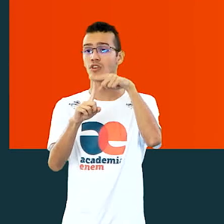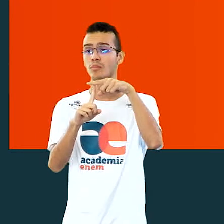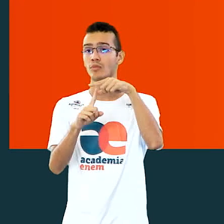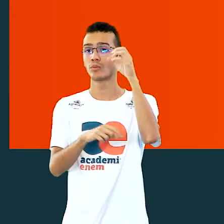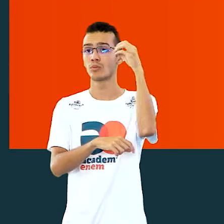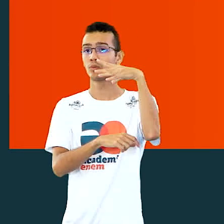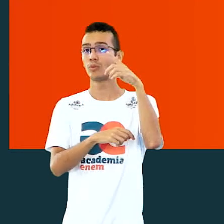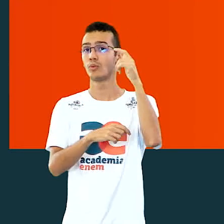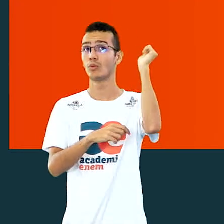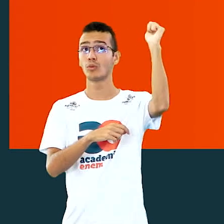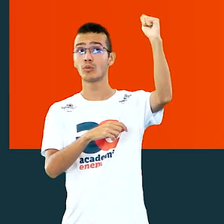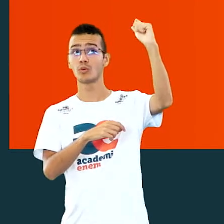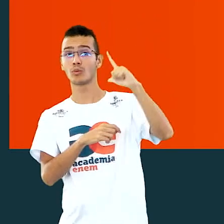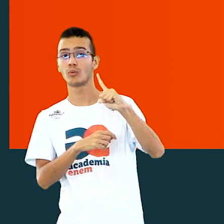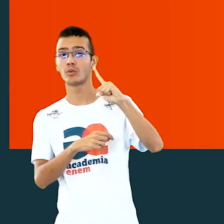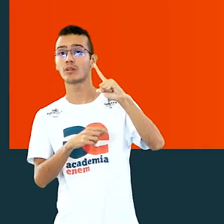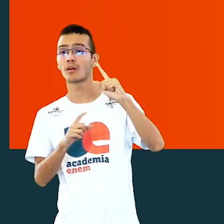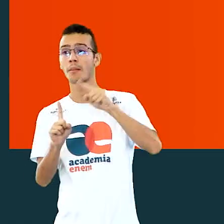Luminosa e calor.